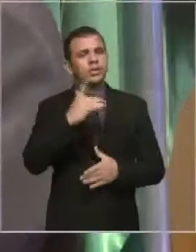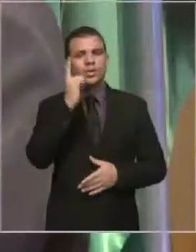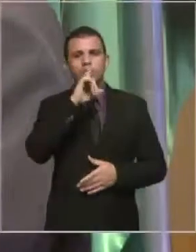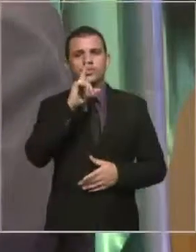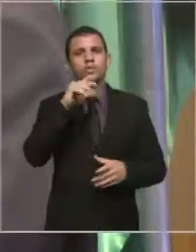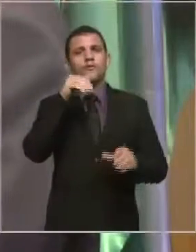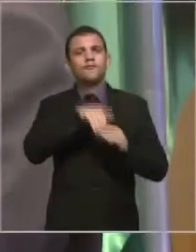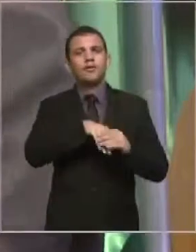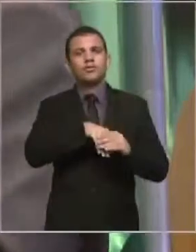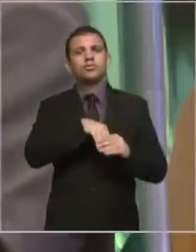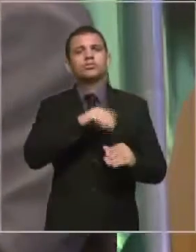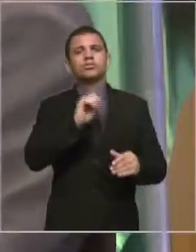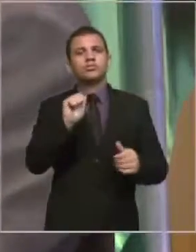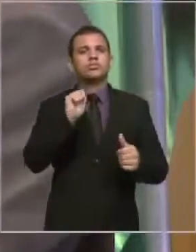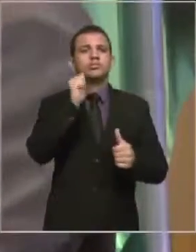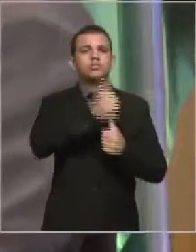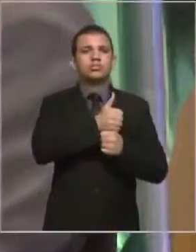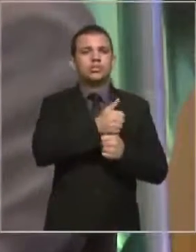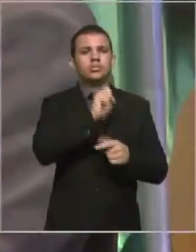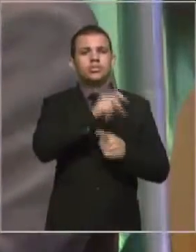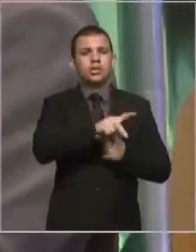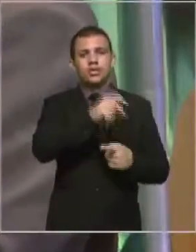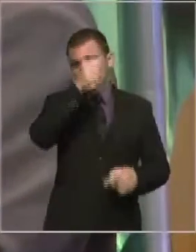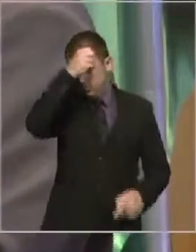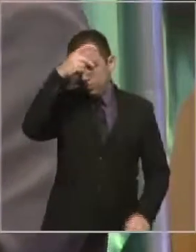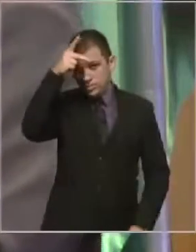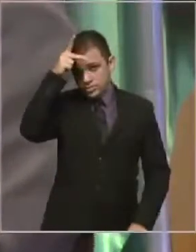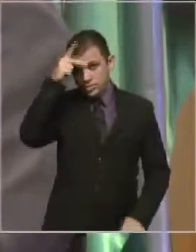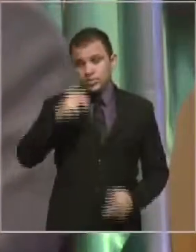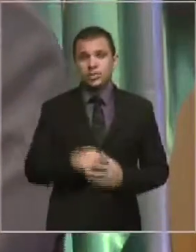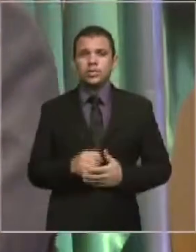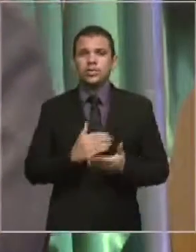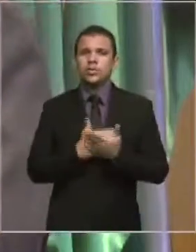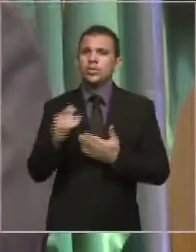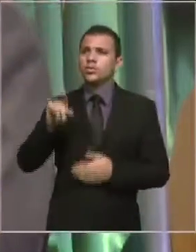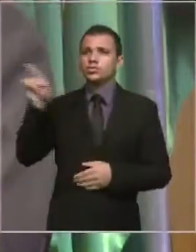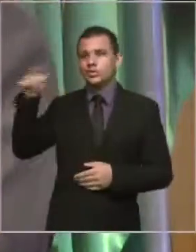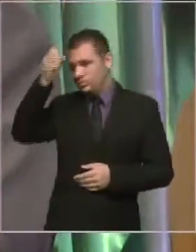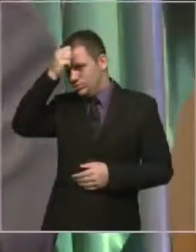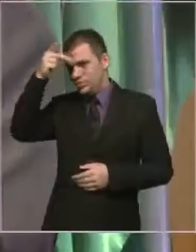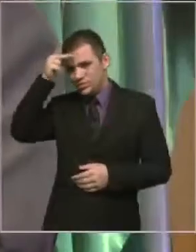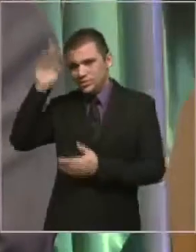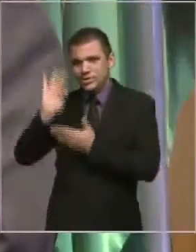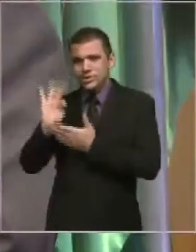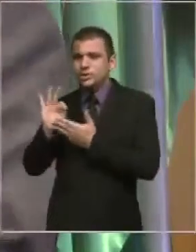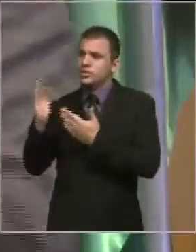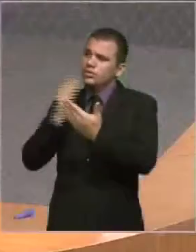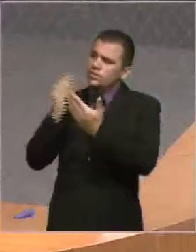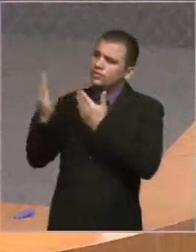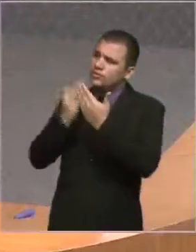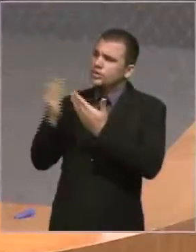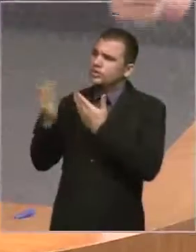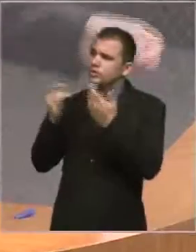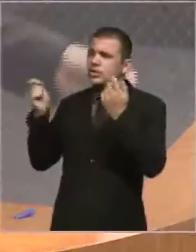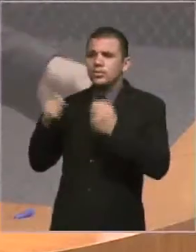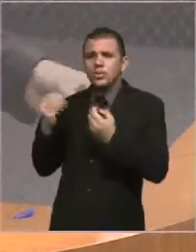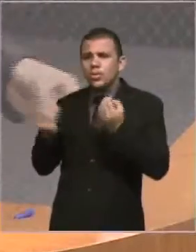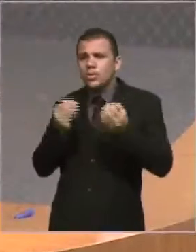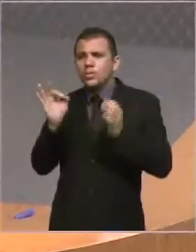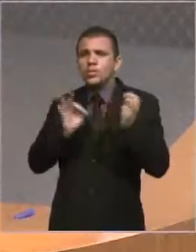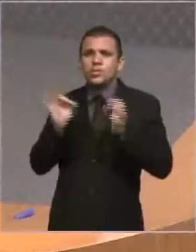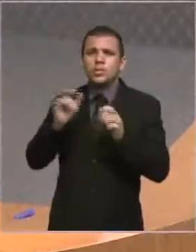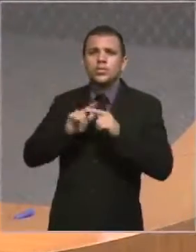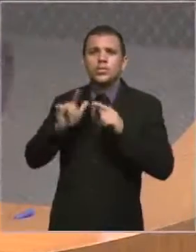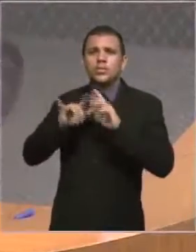para o problema. Solução por quê? Porque a região do município de Timon e Teresina está muito distante de Brasília.